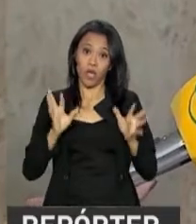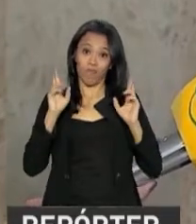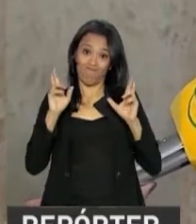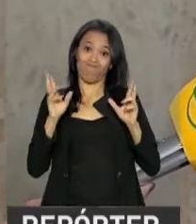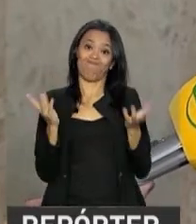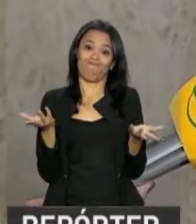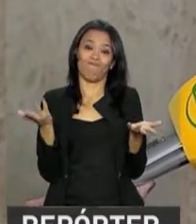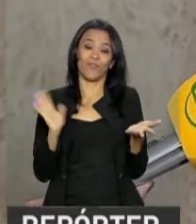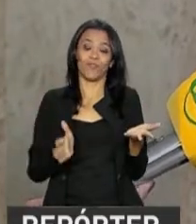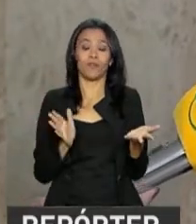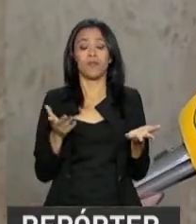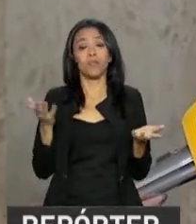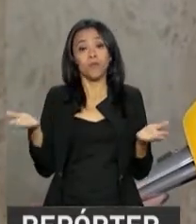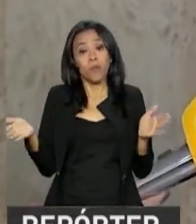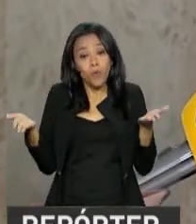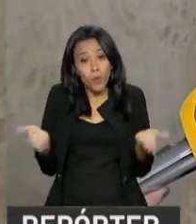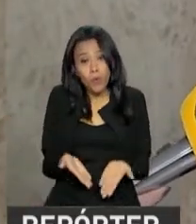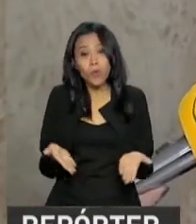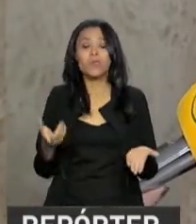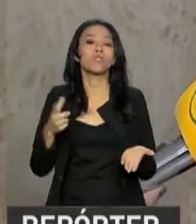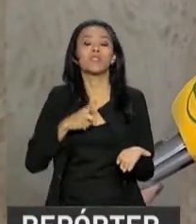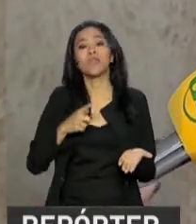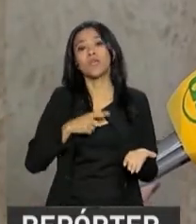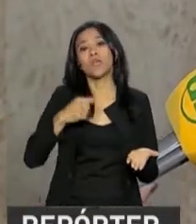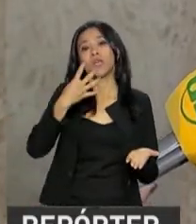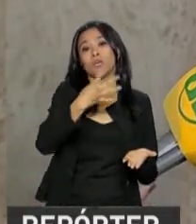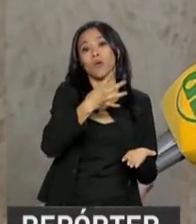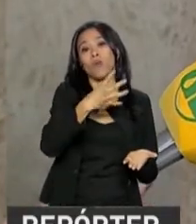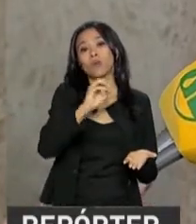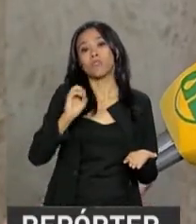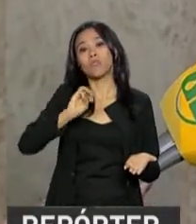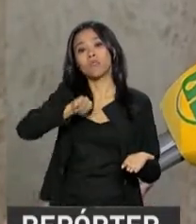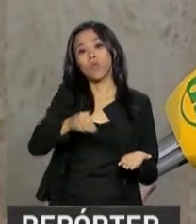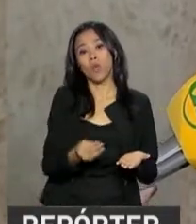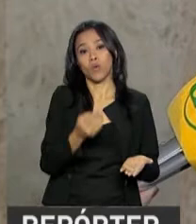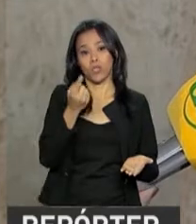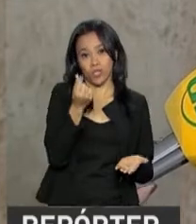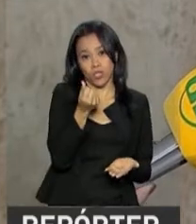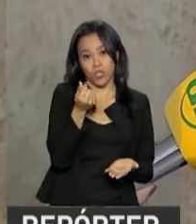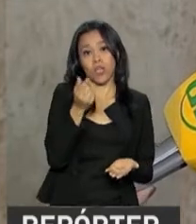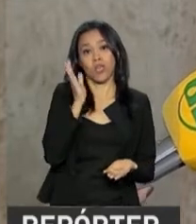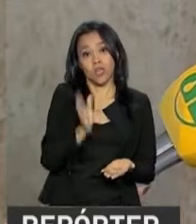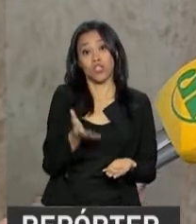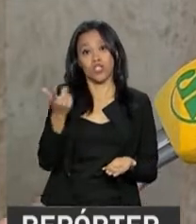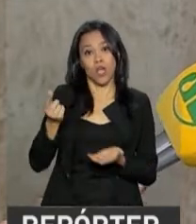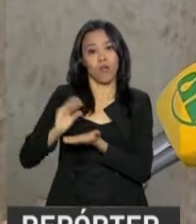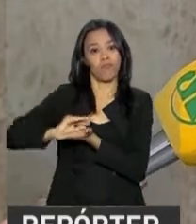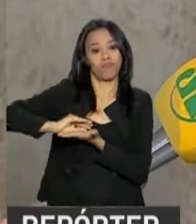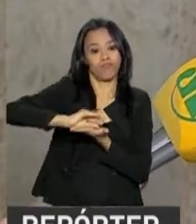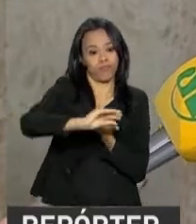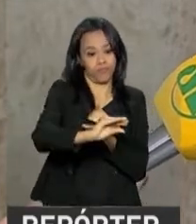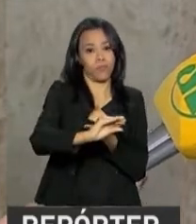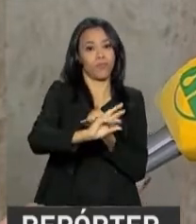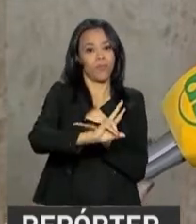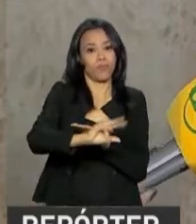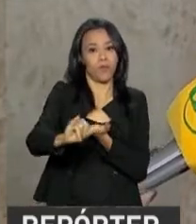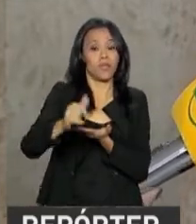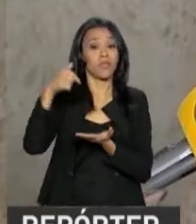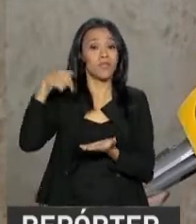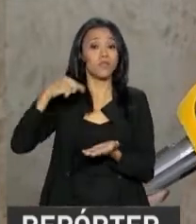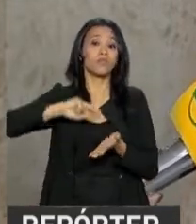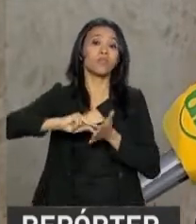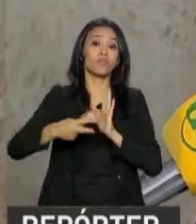hoje você já tem em processamento ao com 400 milhões de reais já estão em processamento para aquisição isso representa praticamente